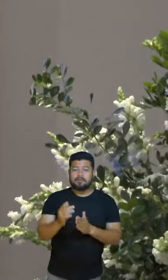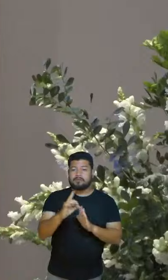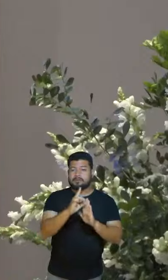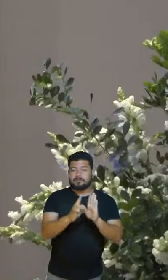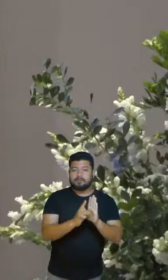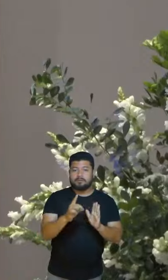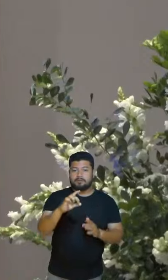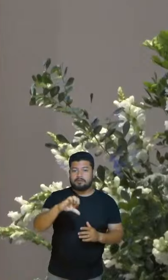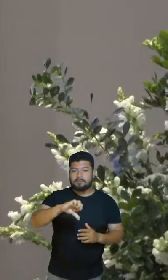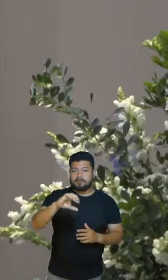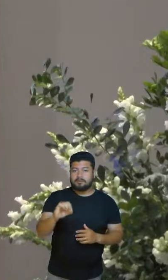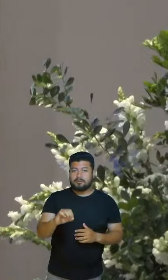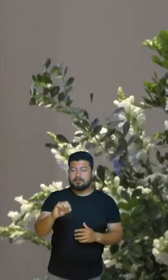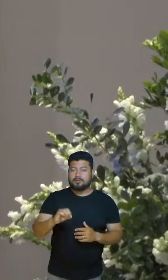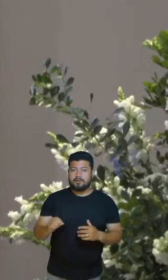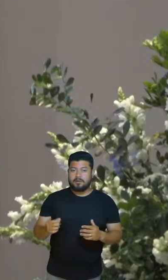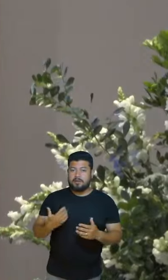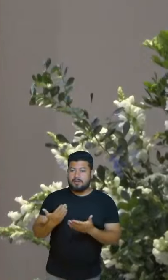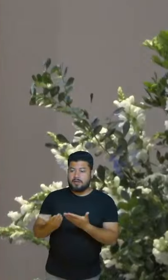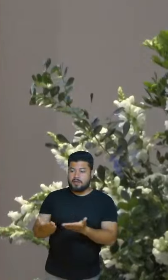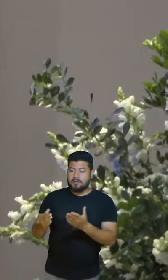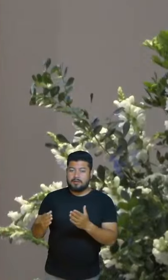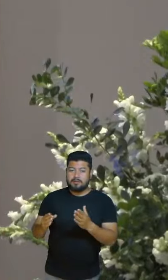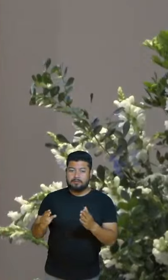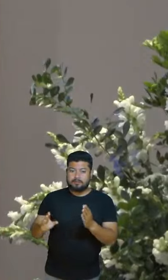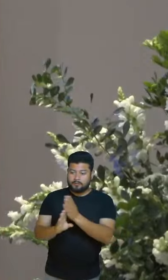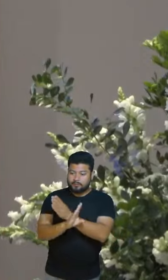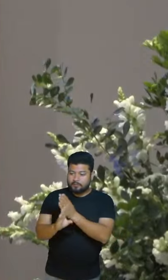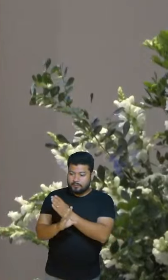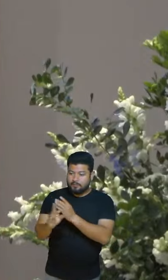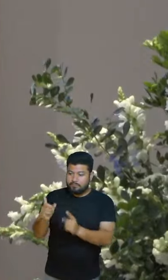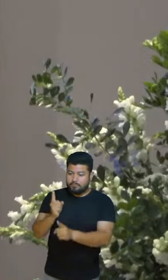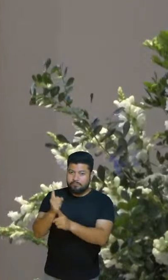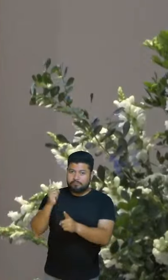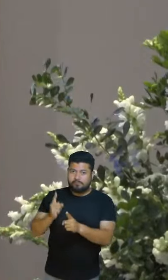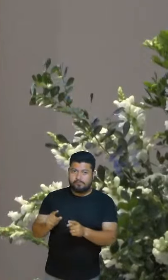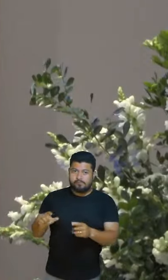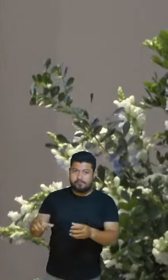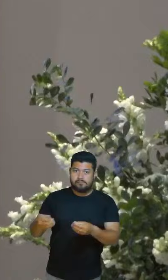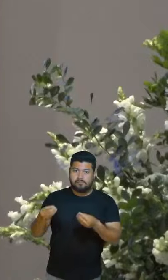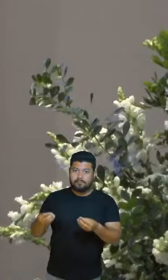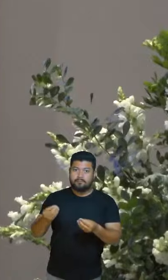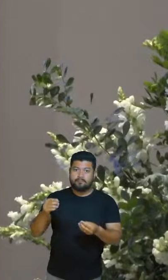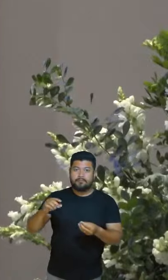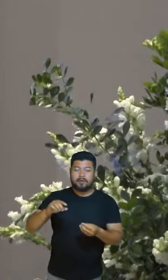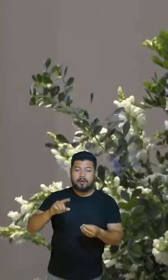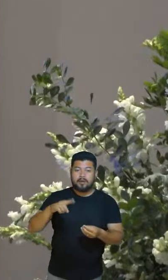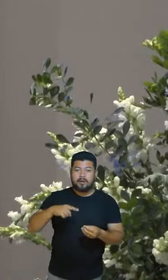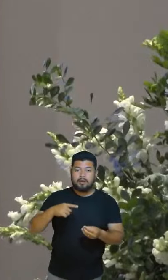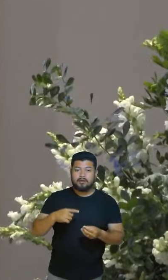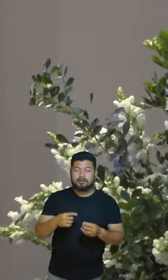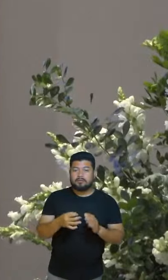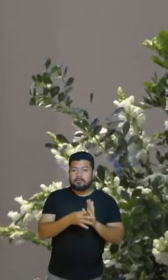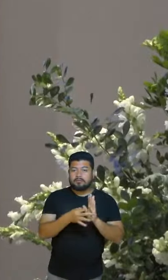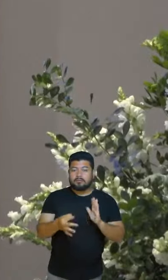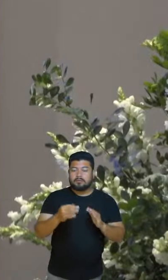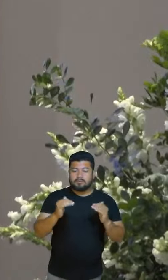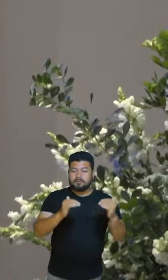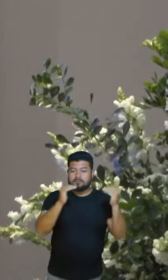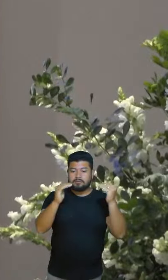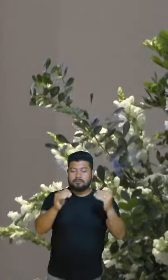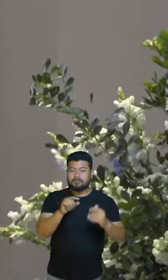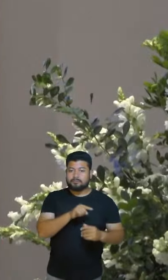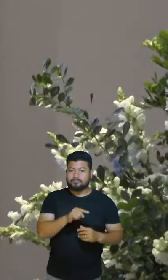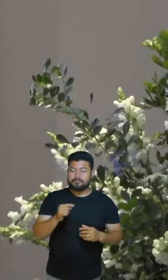muito da prova pericial que é trazida pro juiz é baseado no argumento de autoridade você traz lá um um